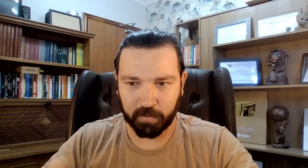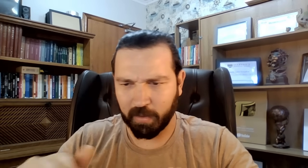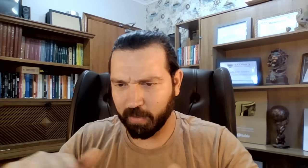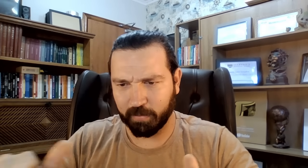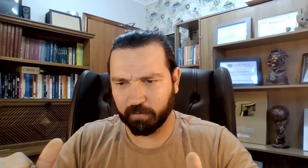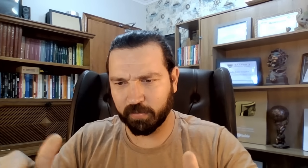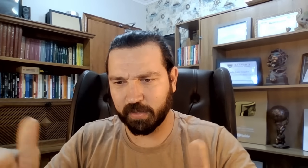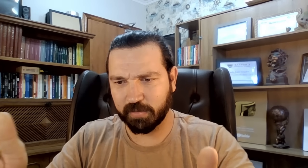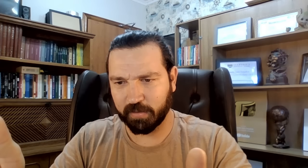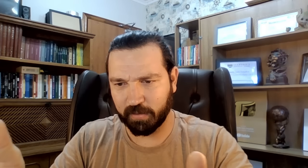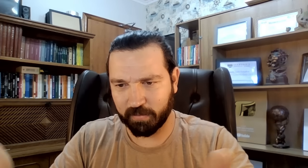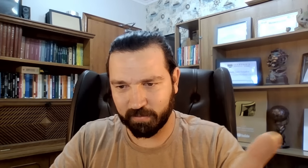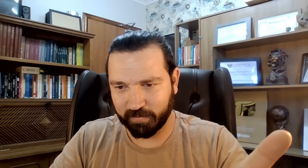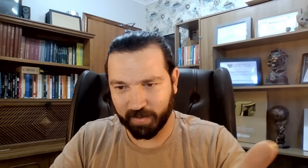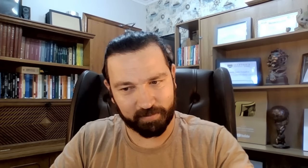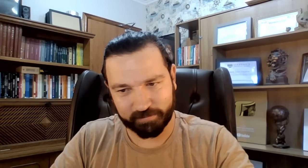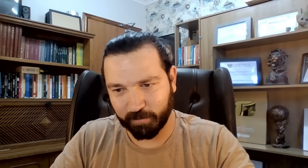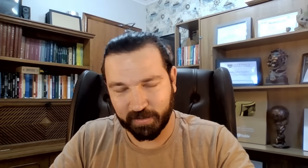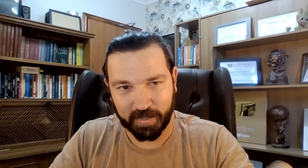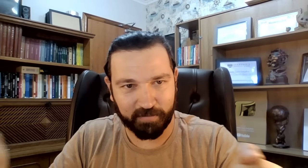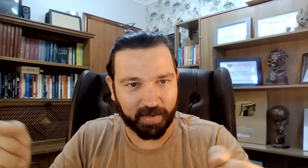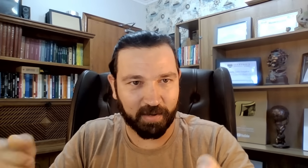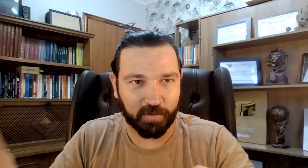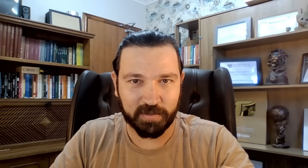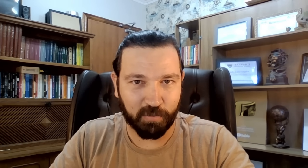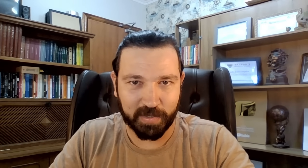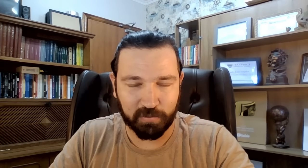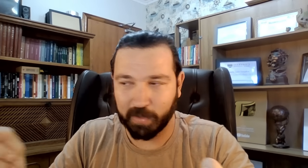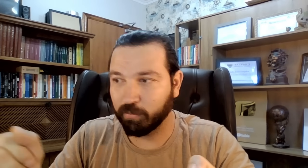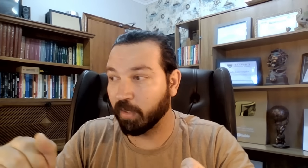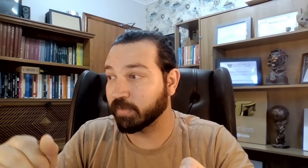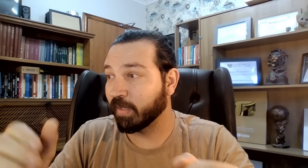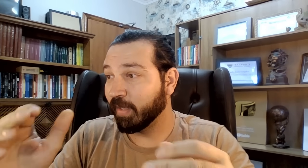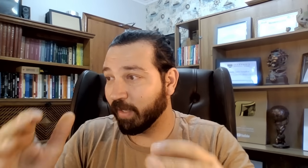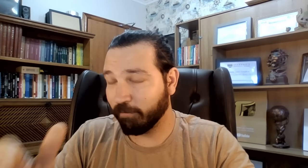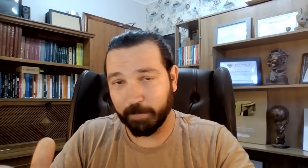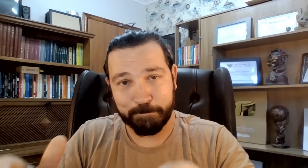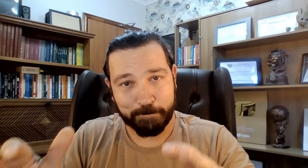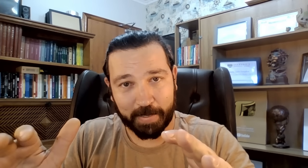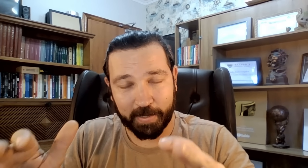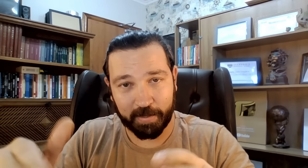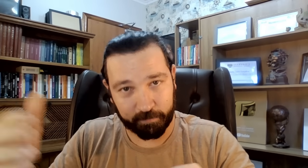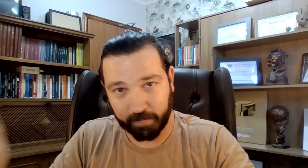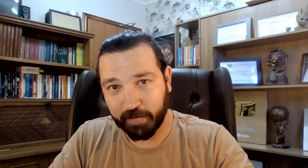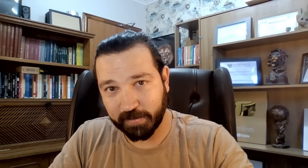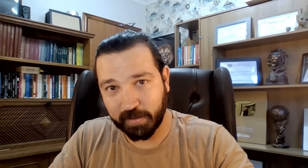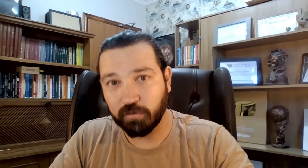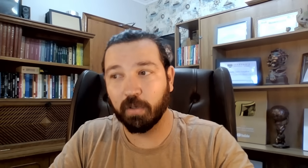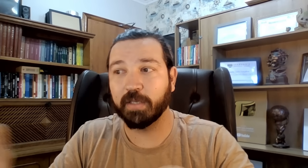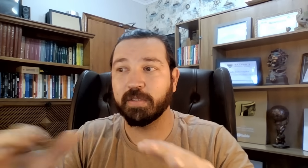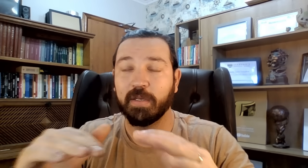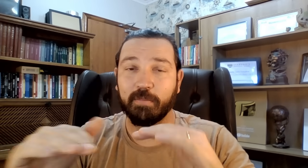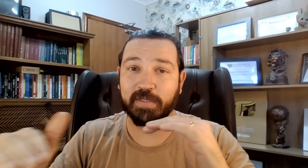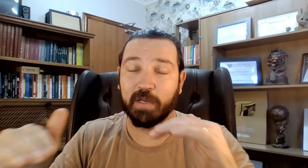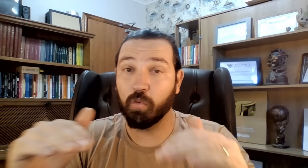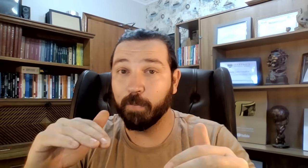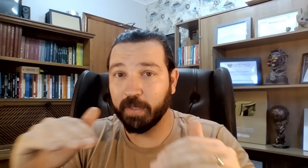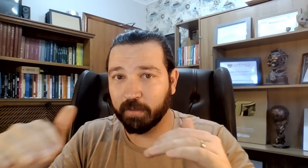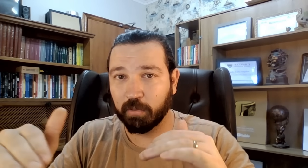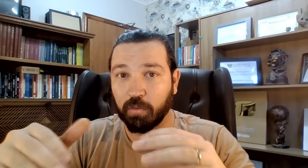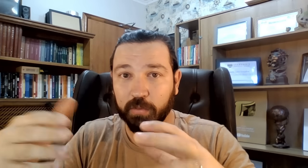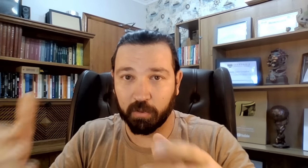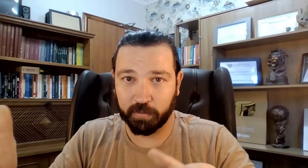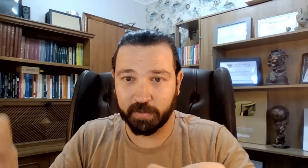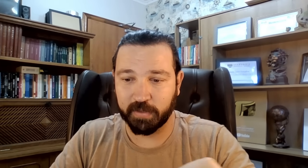combinado lembrando a vocês que é terminei de gravar ele agora já é quase 4 horas enfim eh vai ficar 7 horas mas é